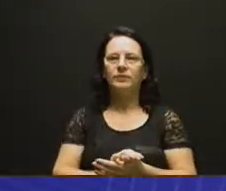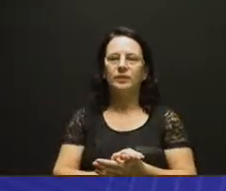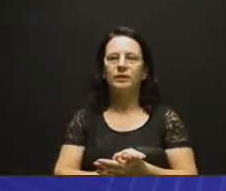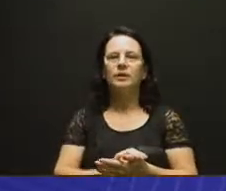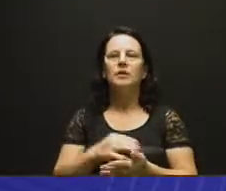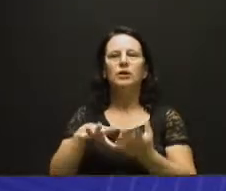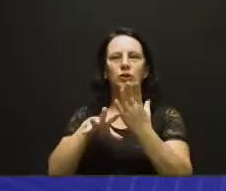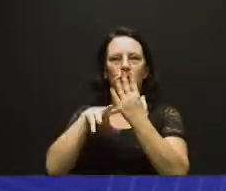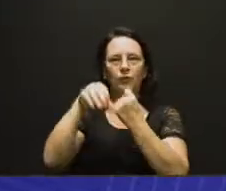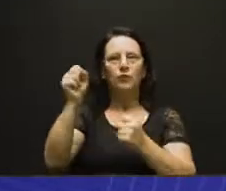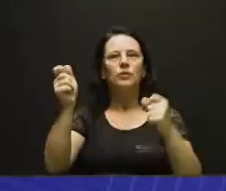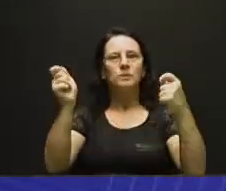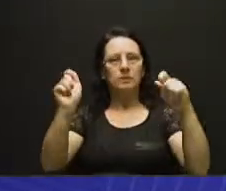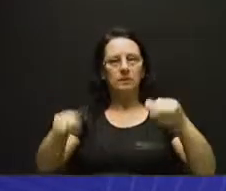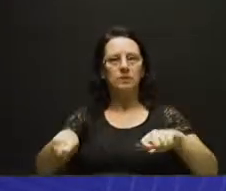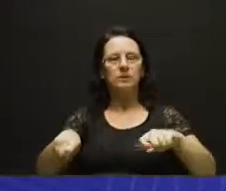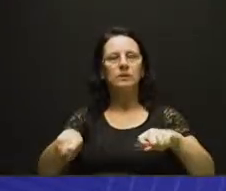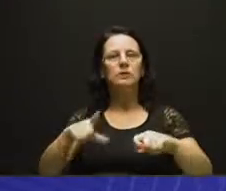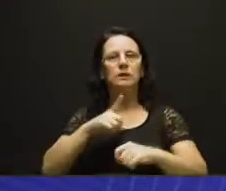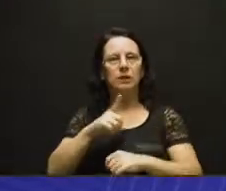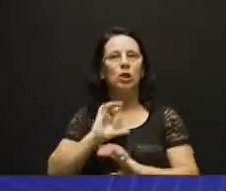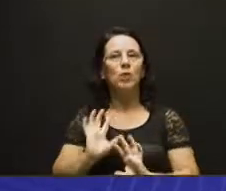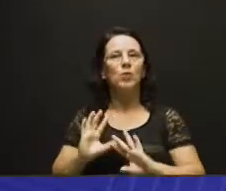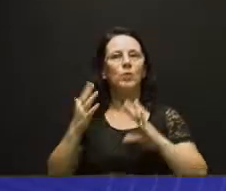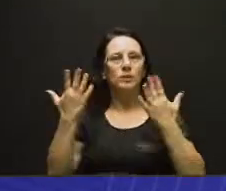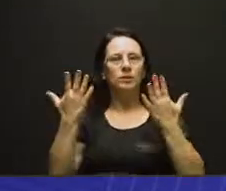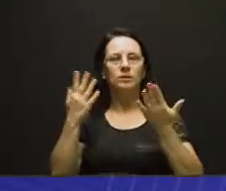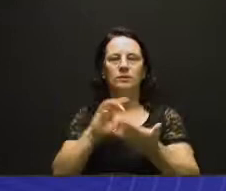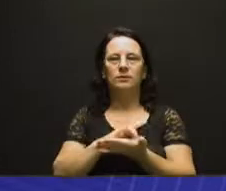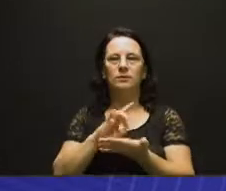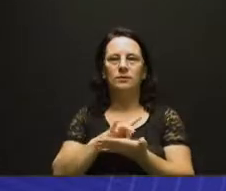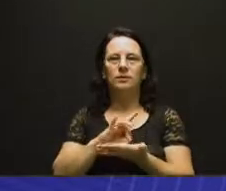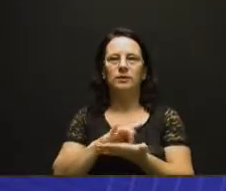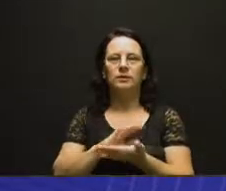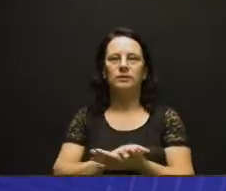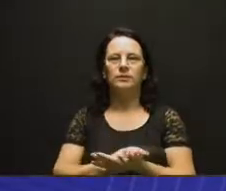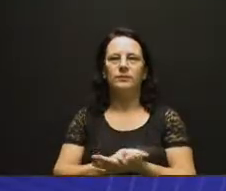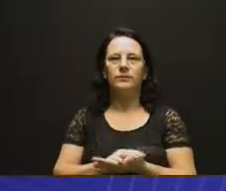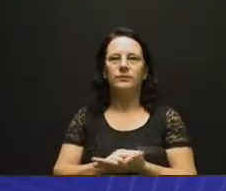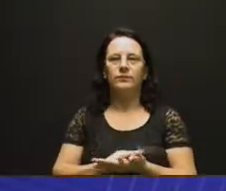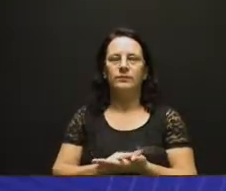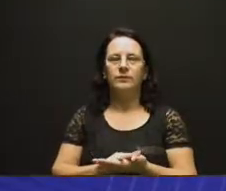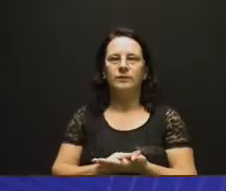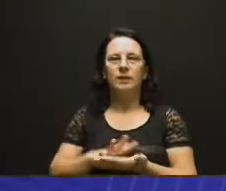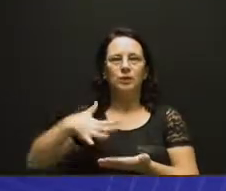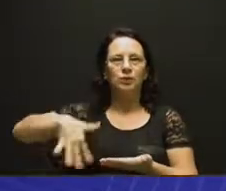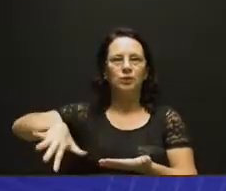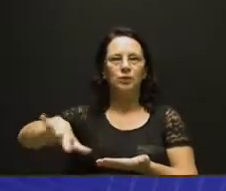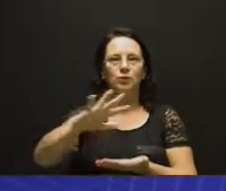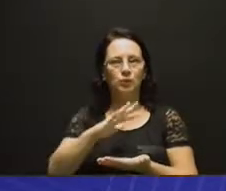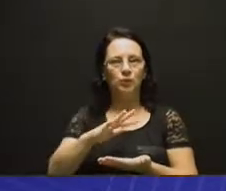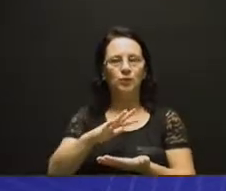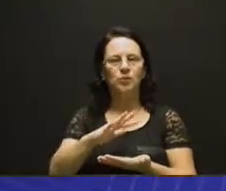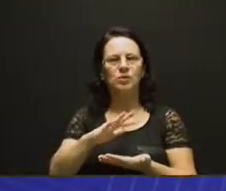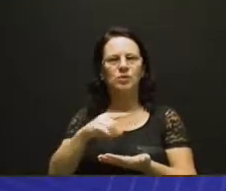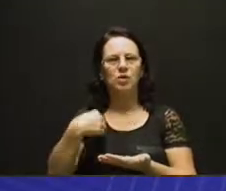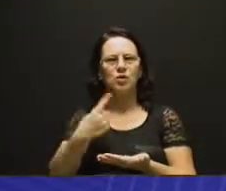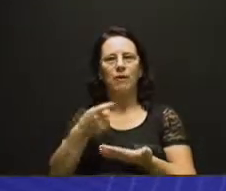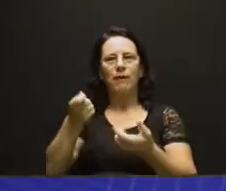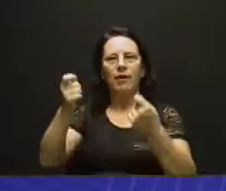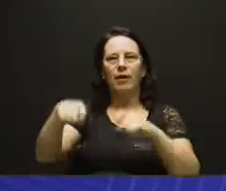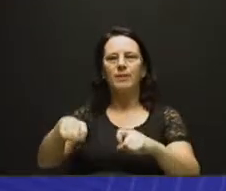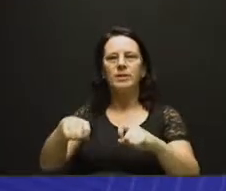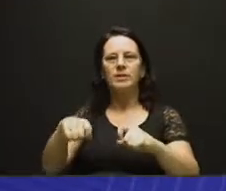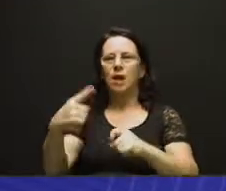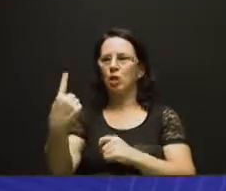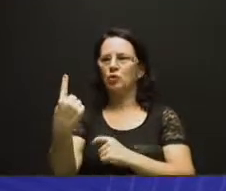essa capacitação que tem que acontecer ela tem que ser de todos não pode capacitar só